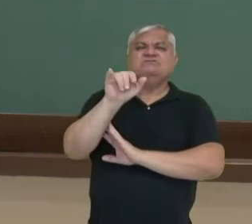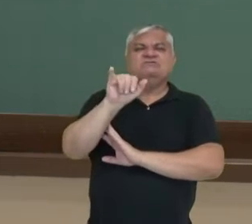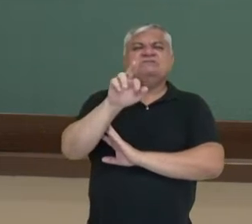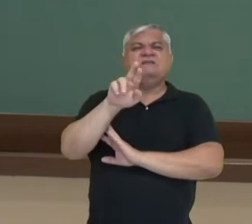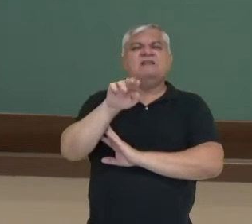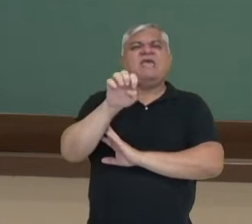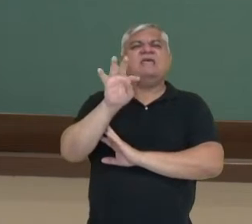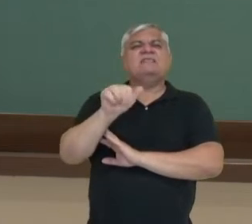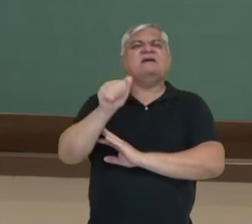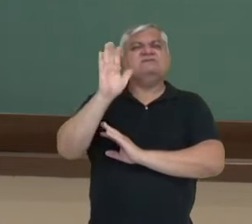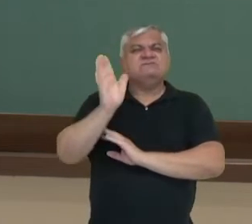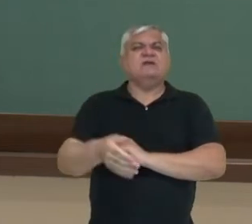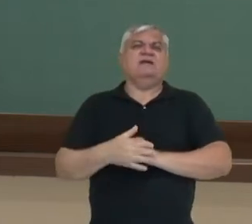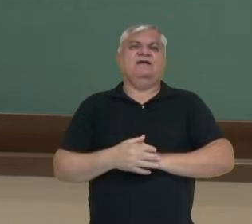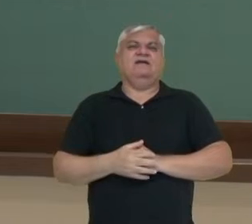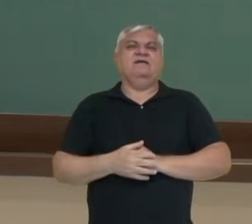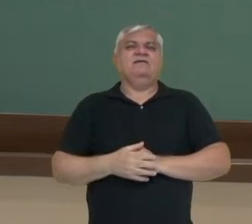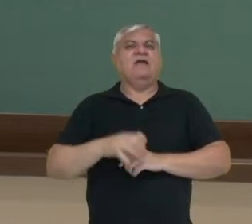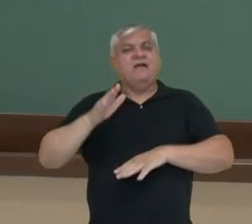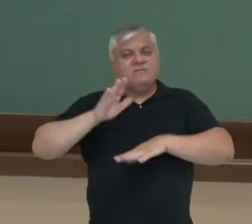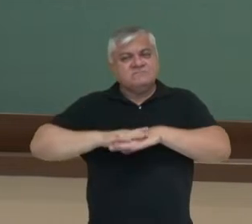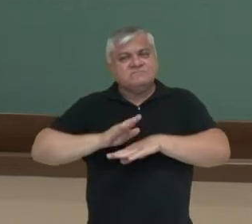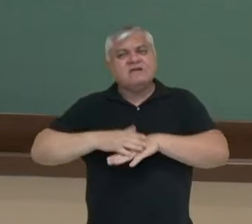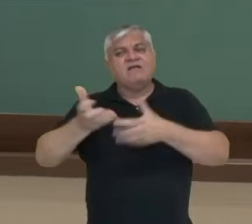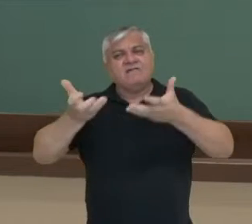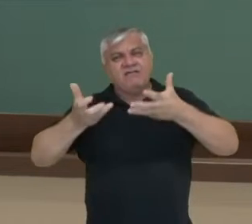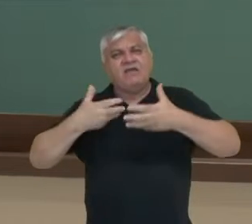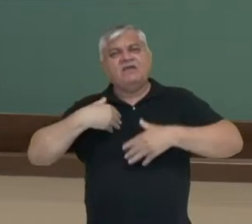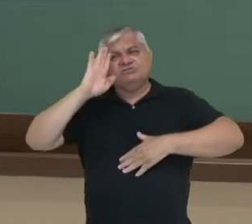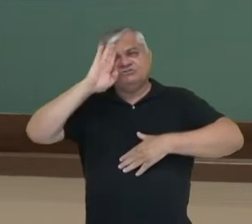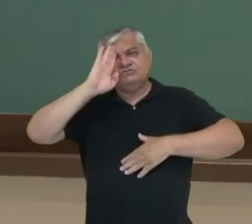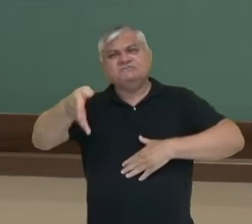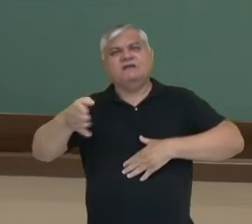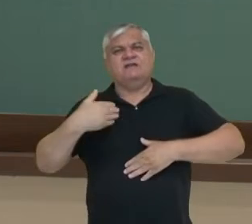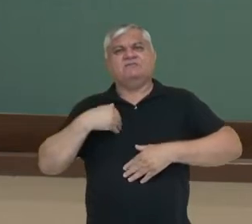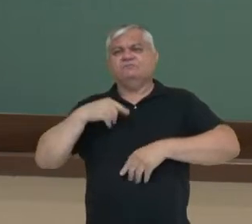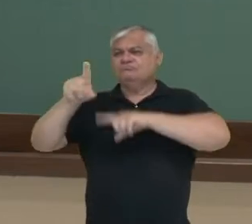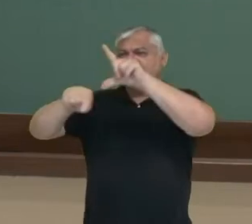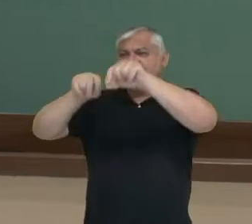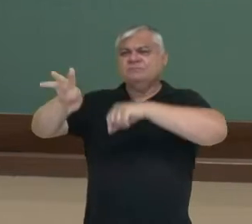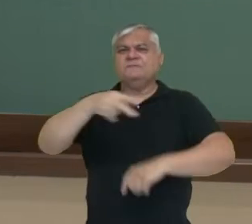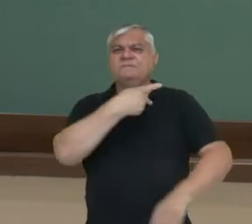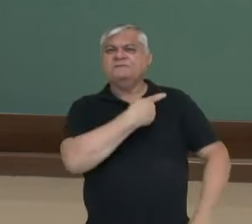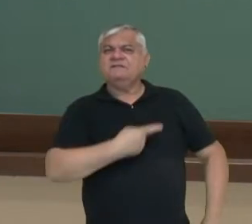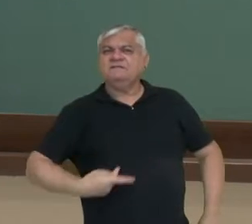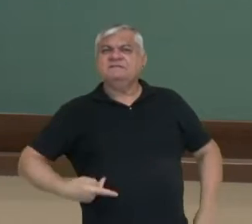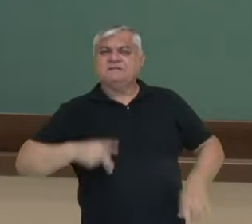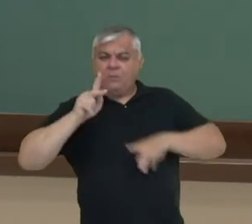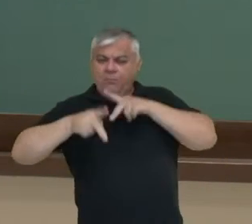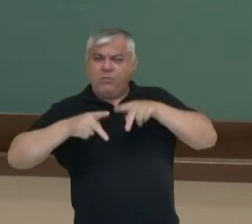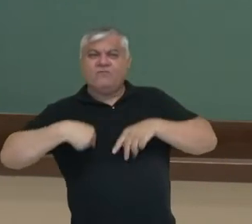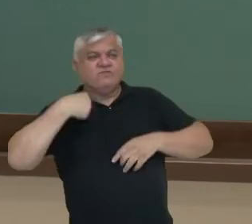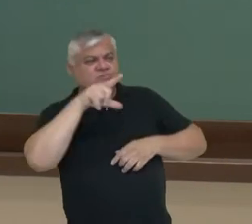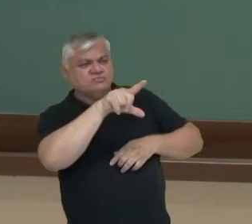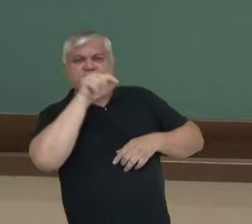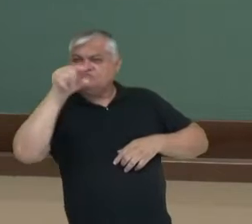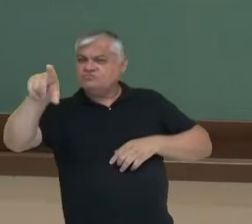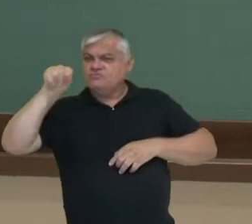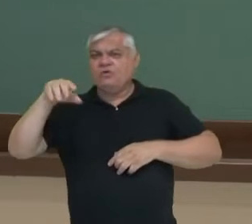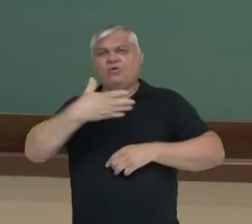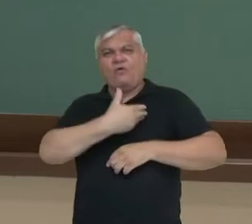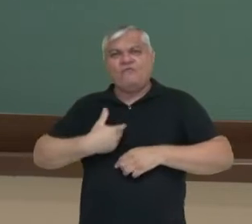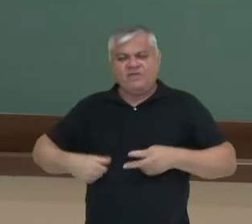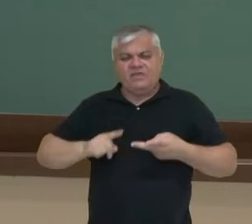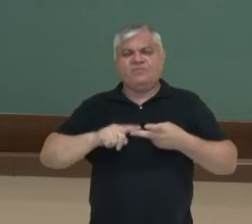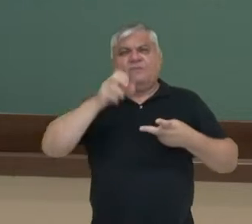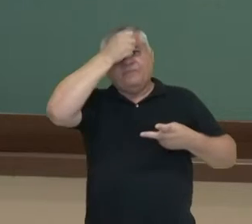já? Justamente isso, elas pediam a eleição direta para presidente da República, para governador, para